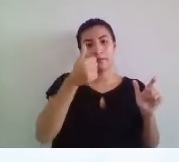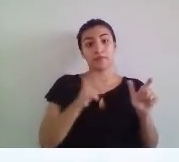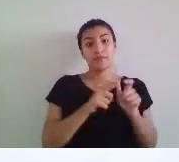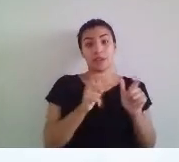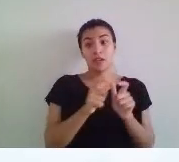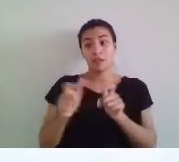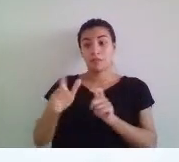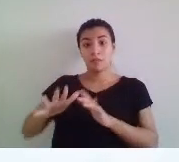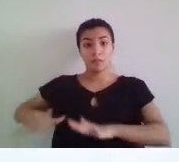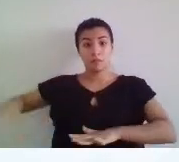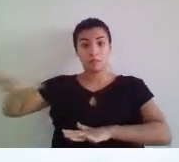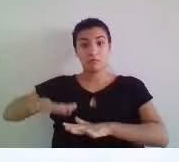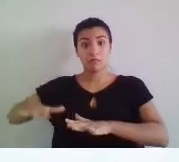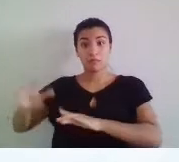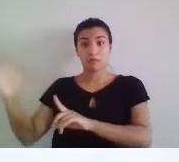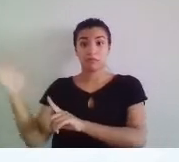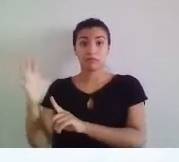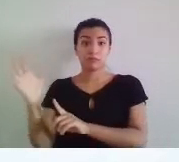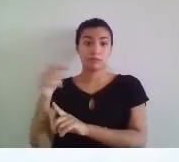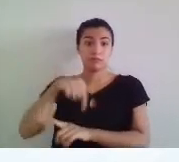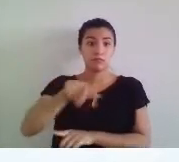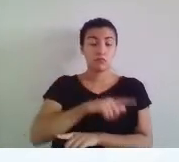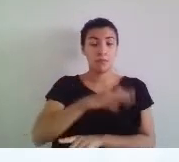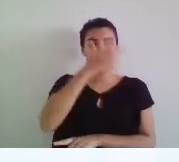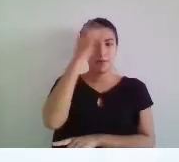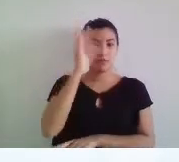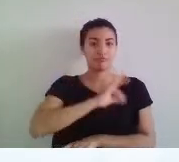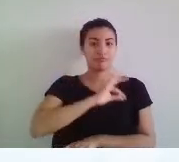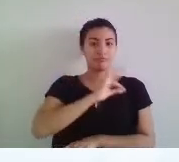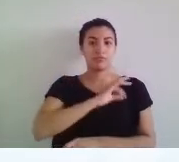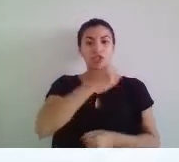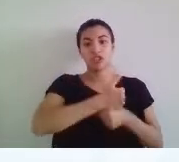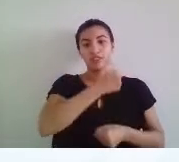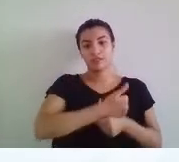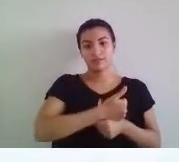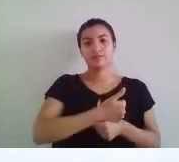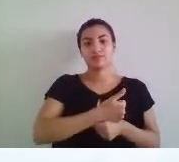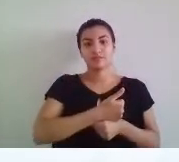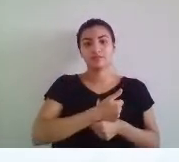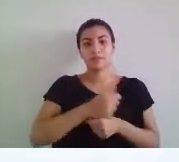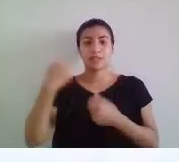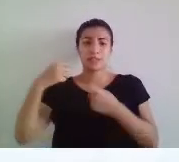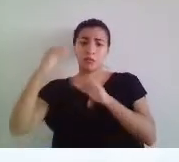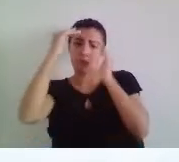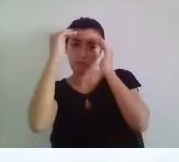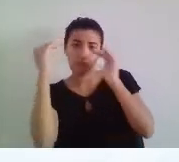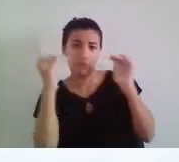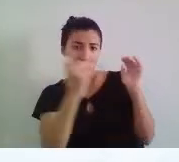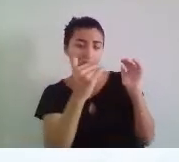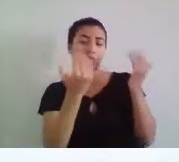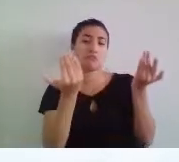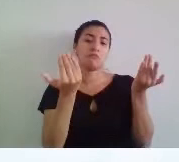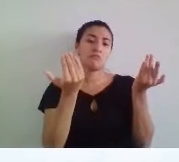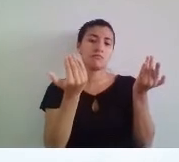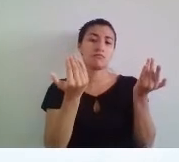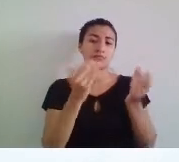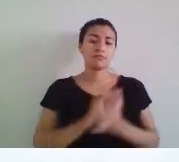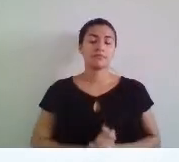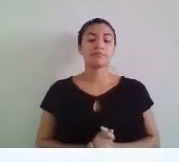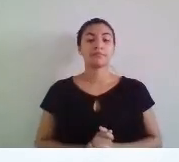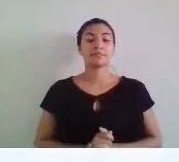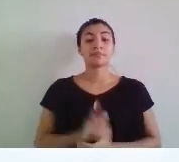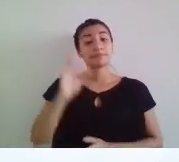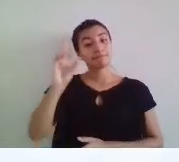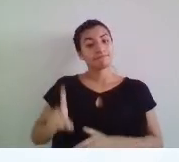que trabalha em favor de outra, e dentro desse contexto, portanto, é subordinada a outra, né, para dizer o mínimo. E o direito